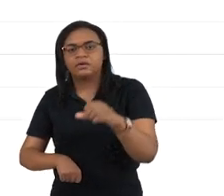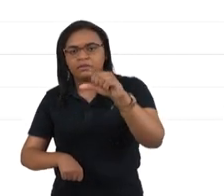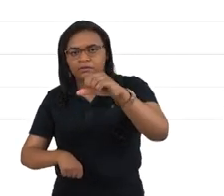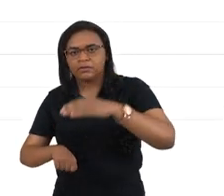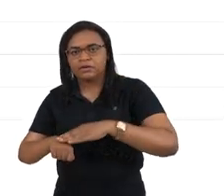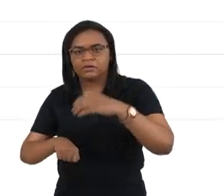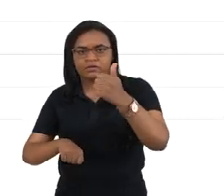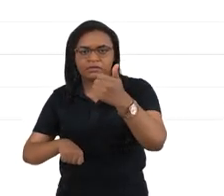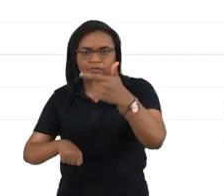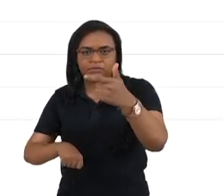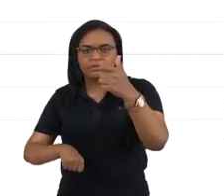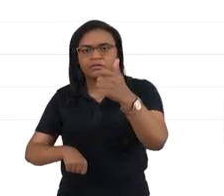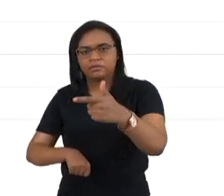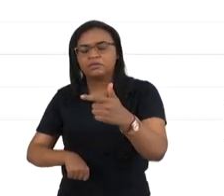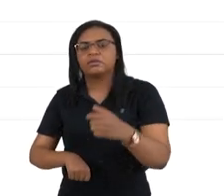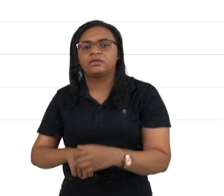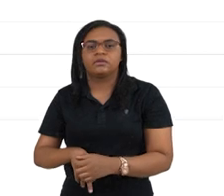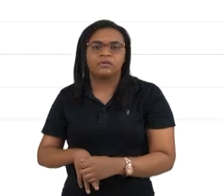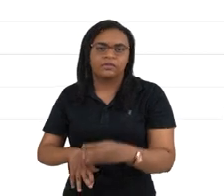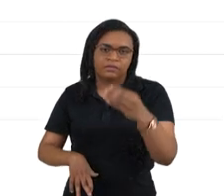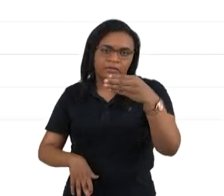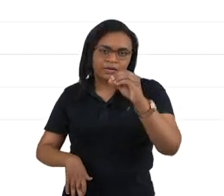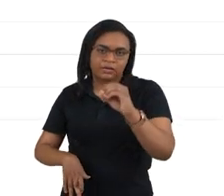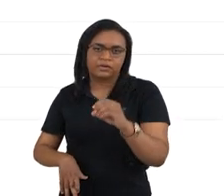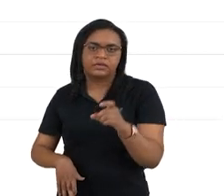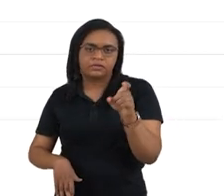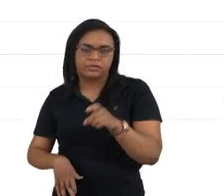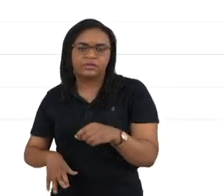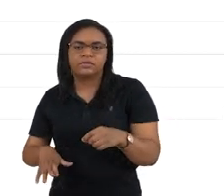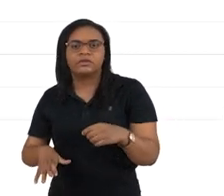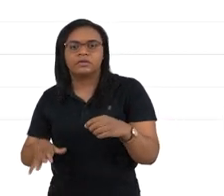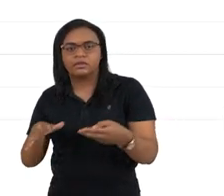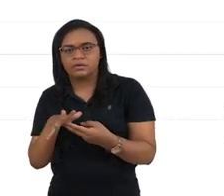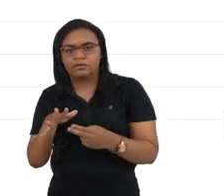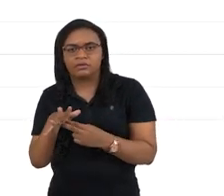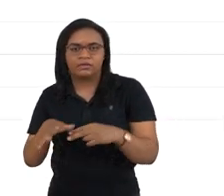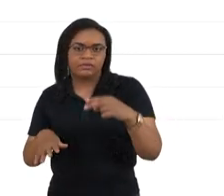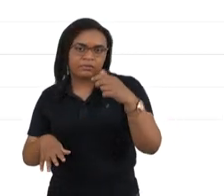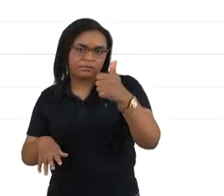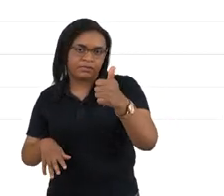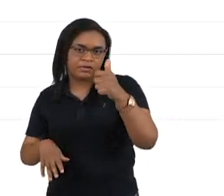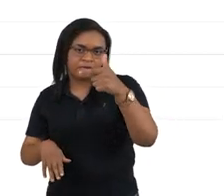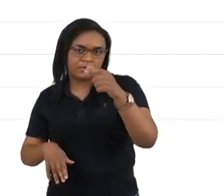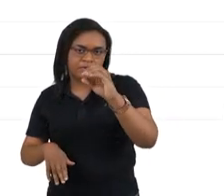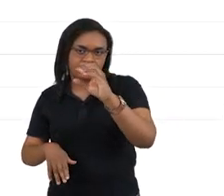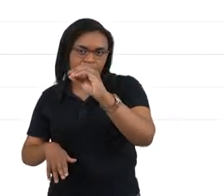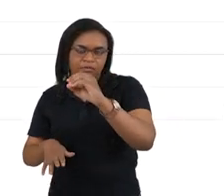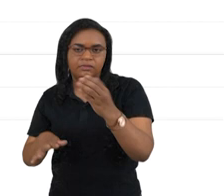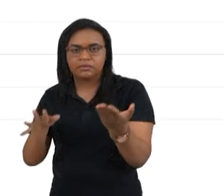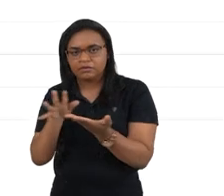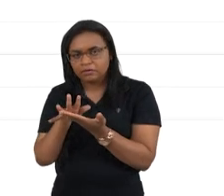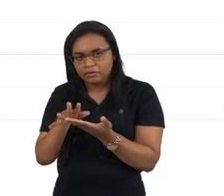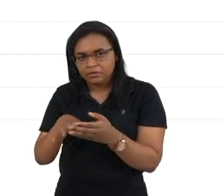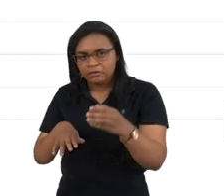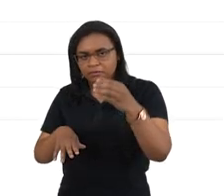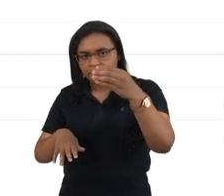12. Então dá 1.200. 40x igual a 1.200. Então, x vai ser igual a 1.200 dividido por 40.